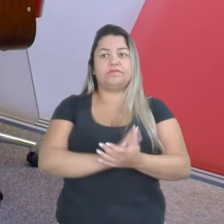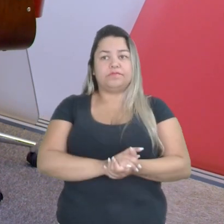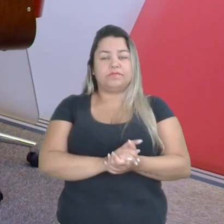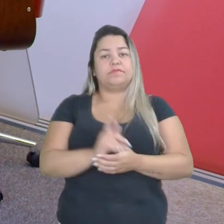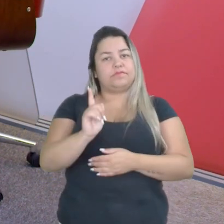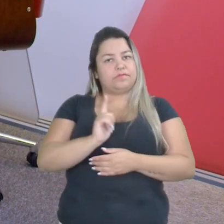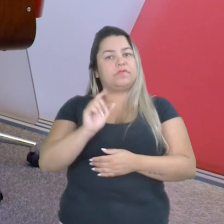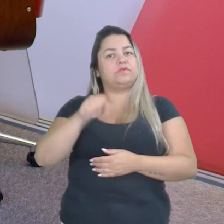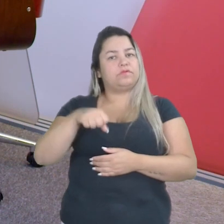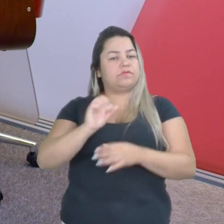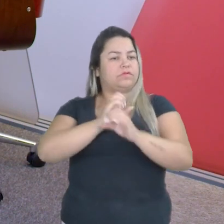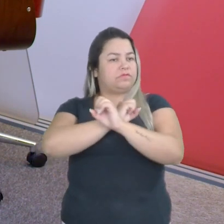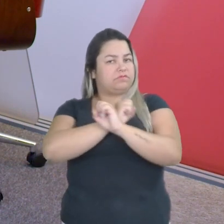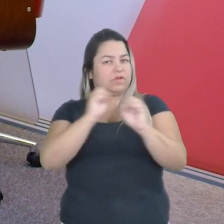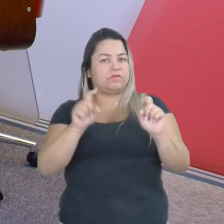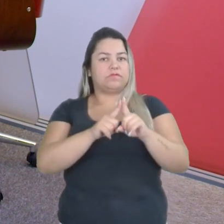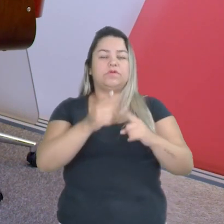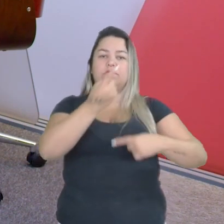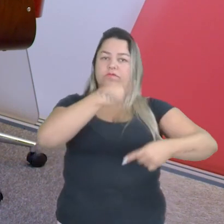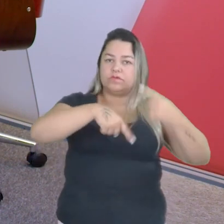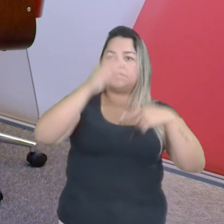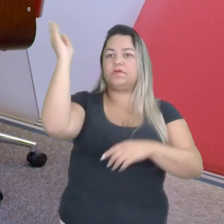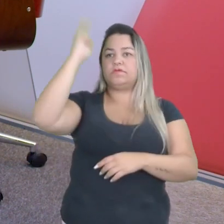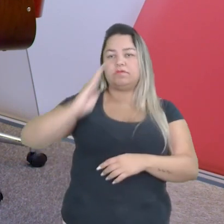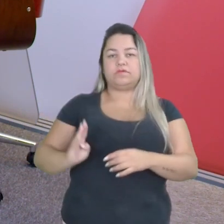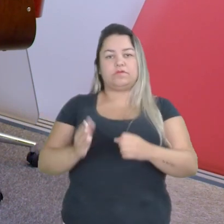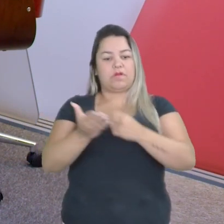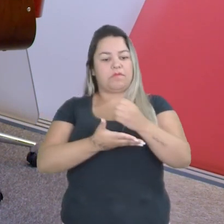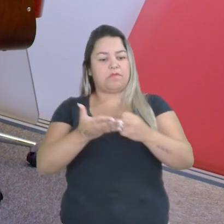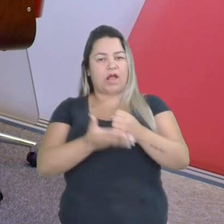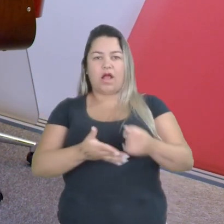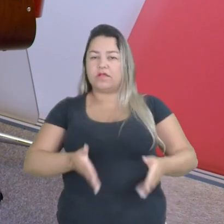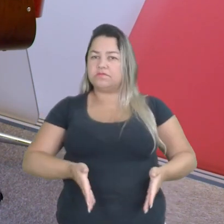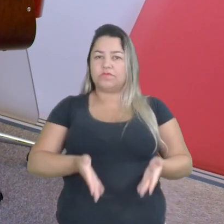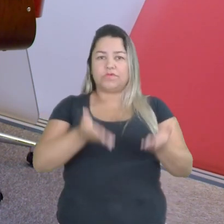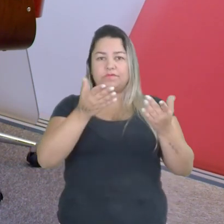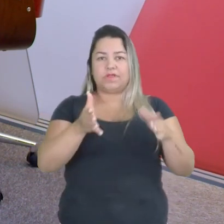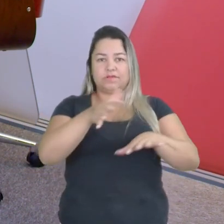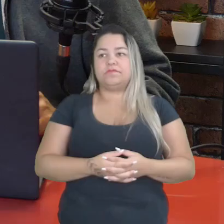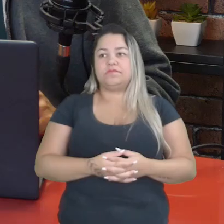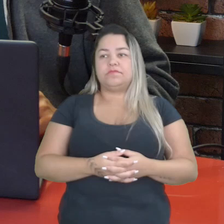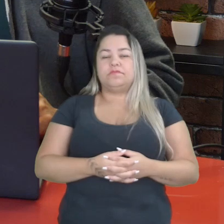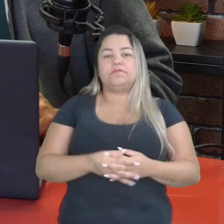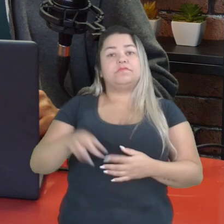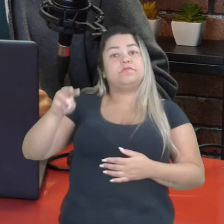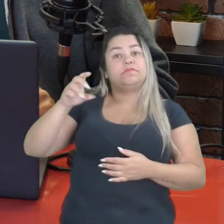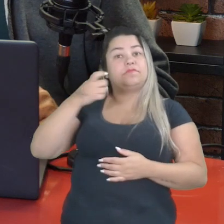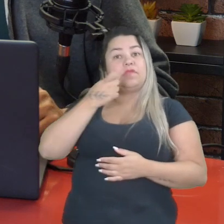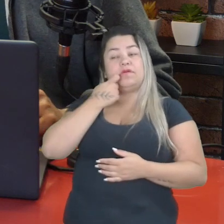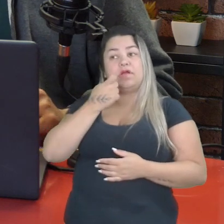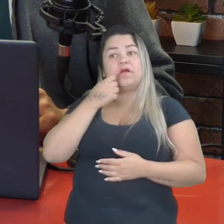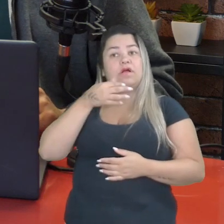gente tem sim possibilidades de a gente construir esse Brasil da base para cima, cada vez mais inclusivo. E